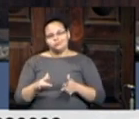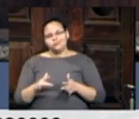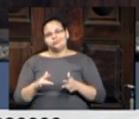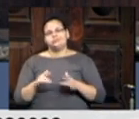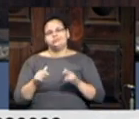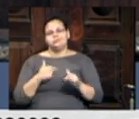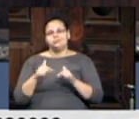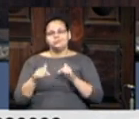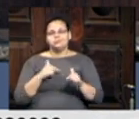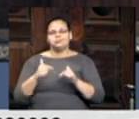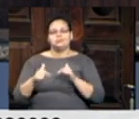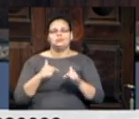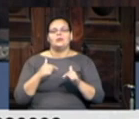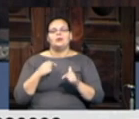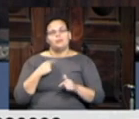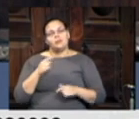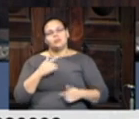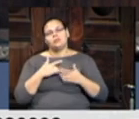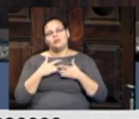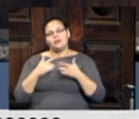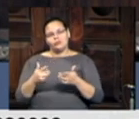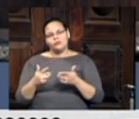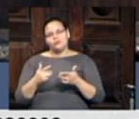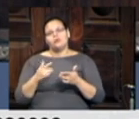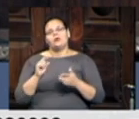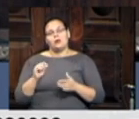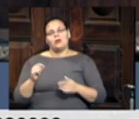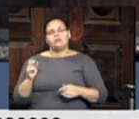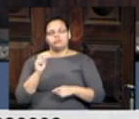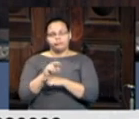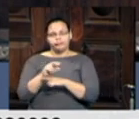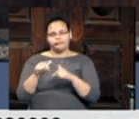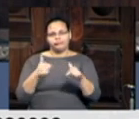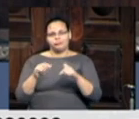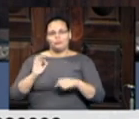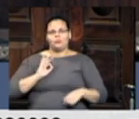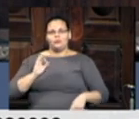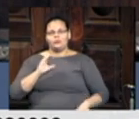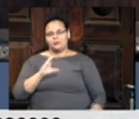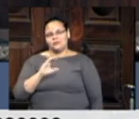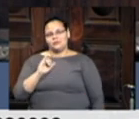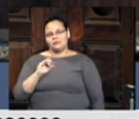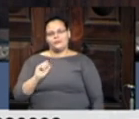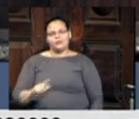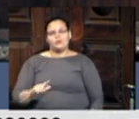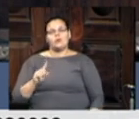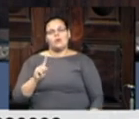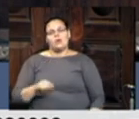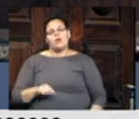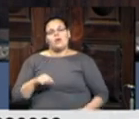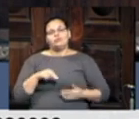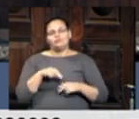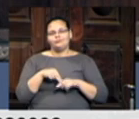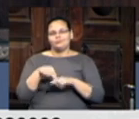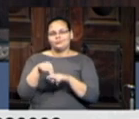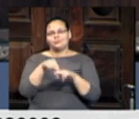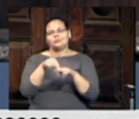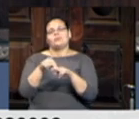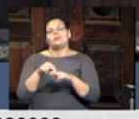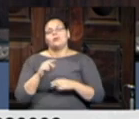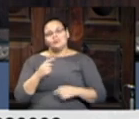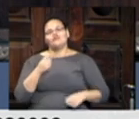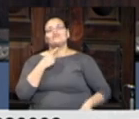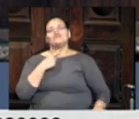como jornalista para se dedicar à Polícia Civil, um atleta do mundo do skate e que